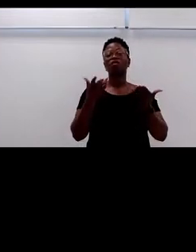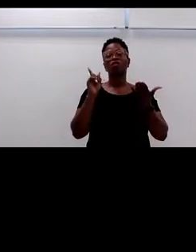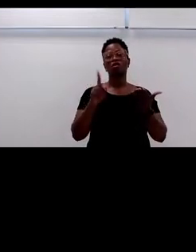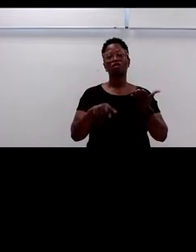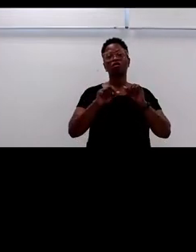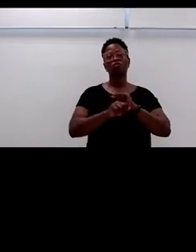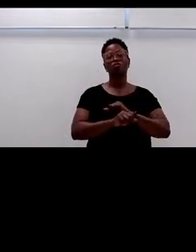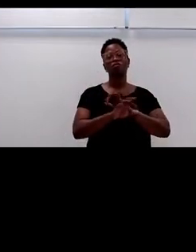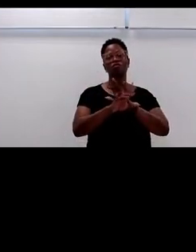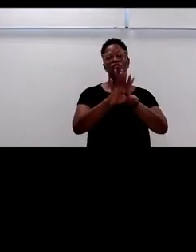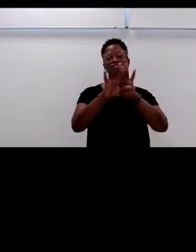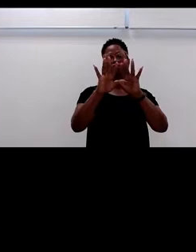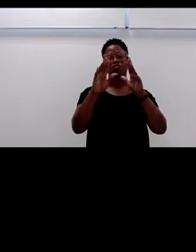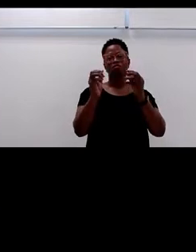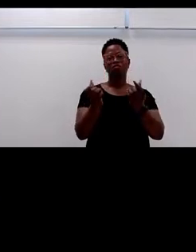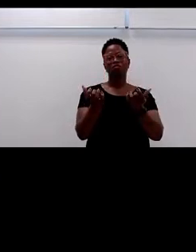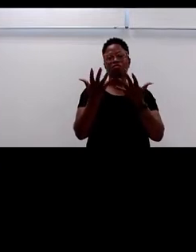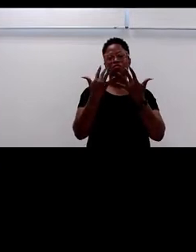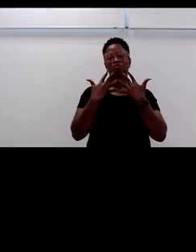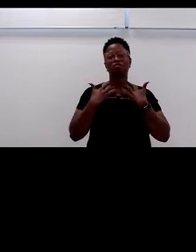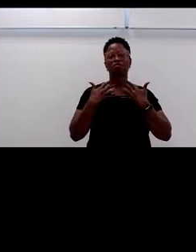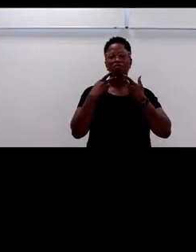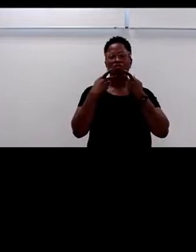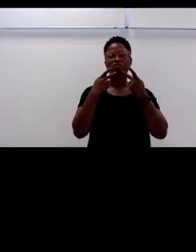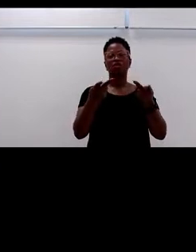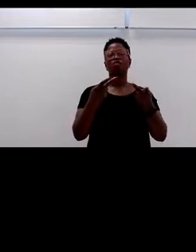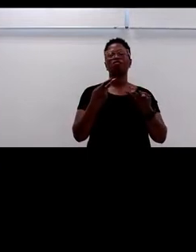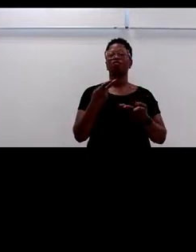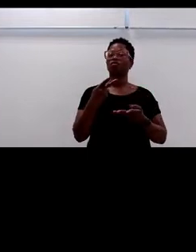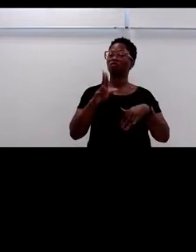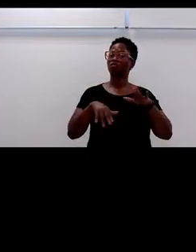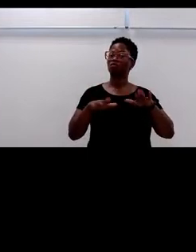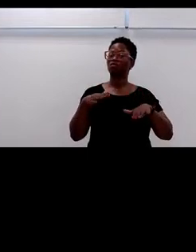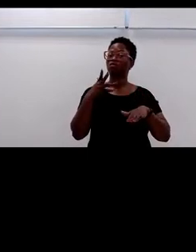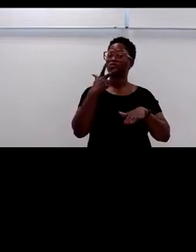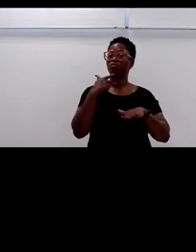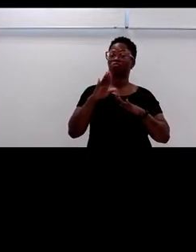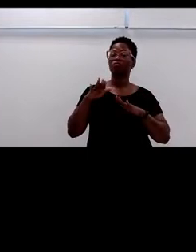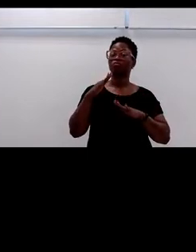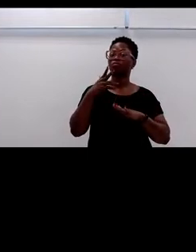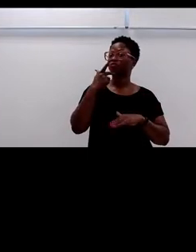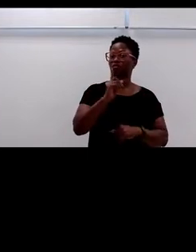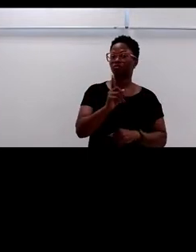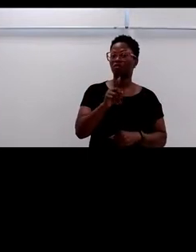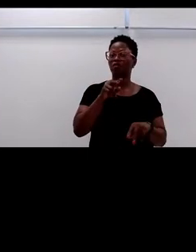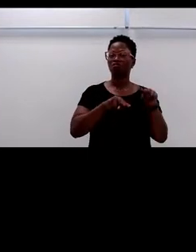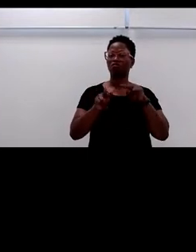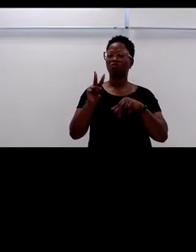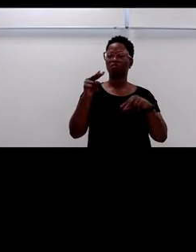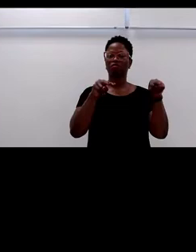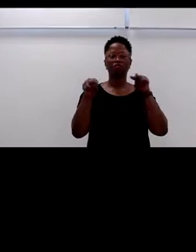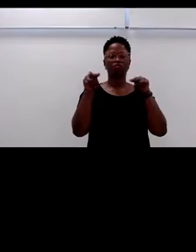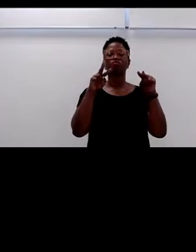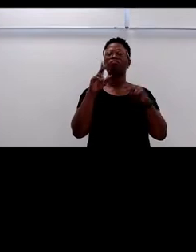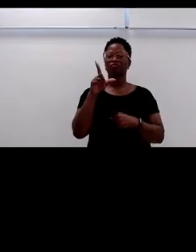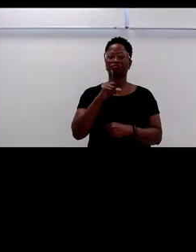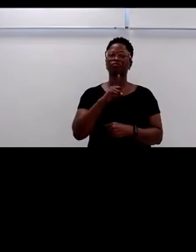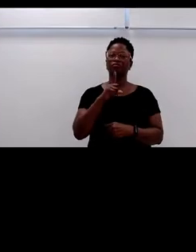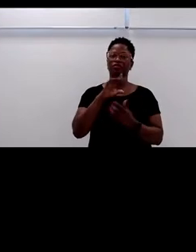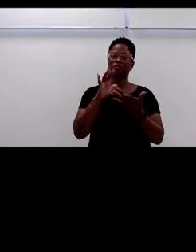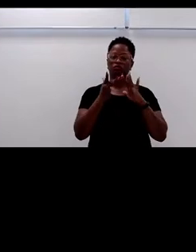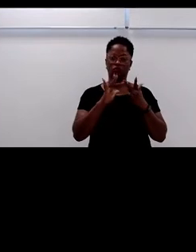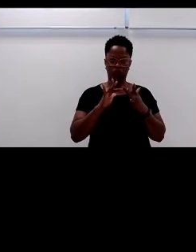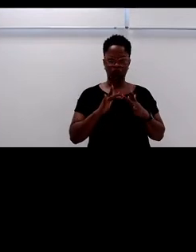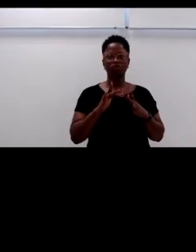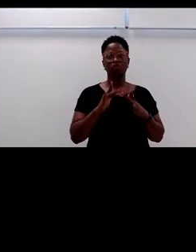sai no que se fala ou no que não se fala, quando eles olham, é um contato muito